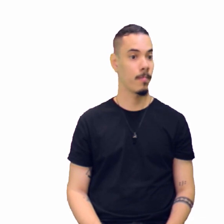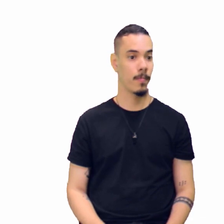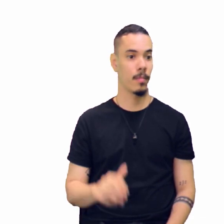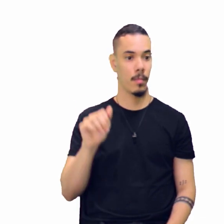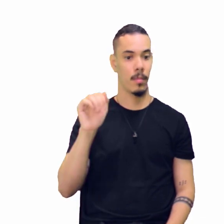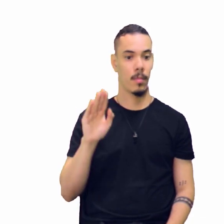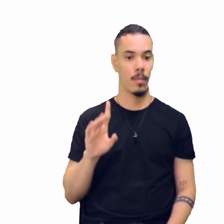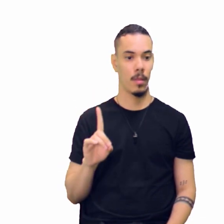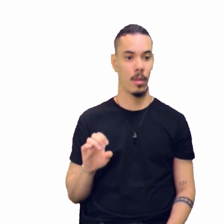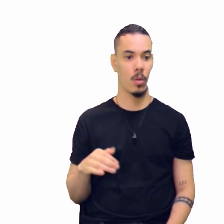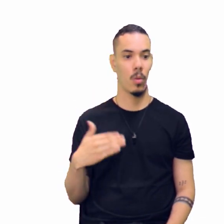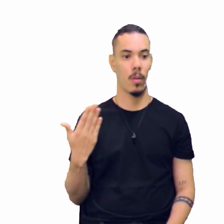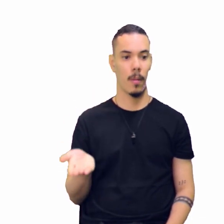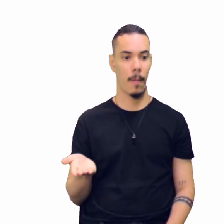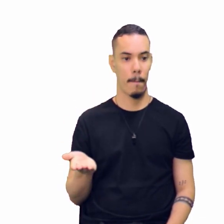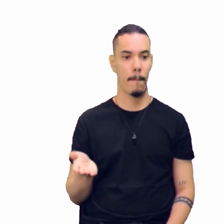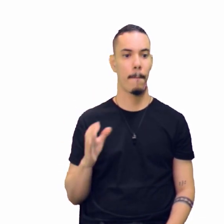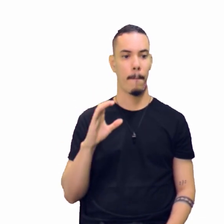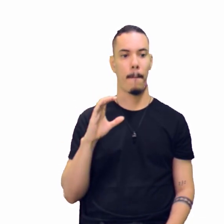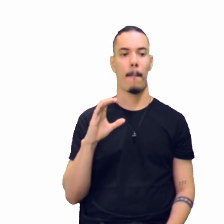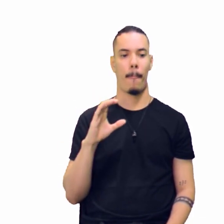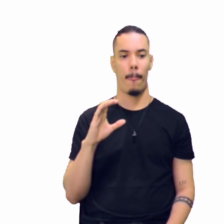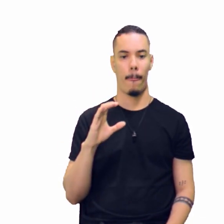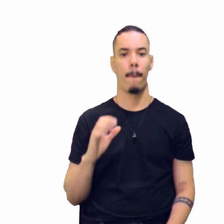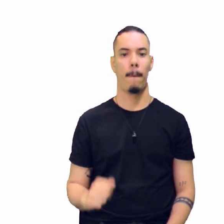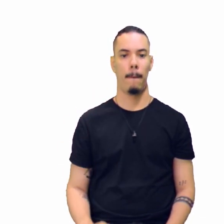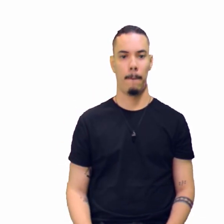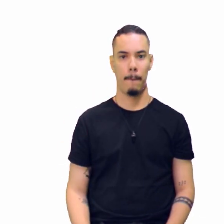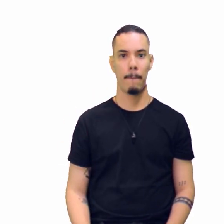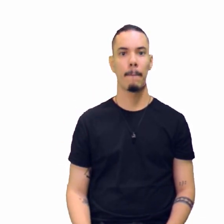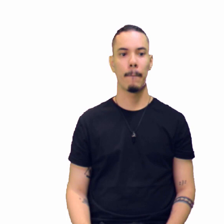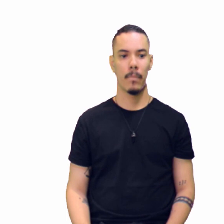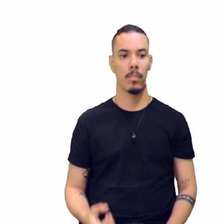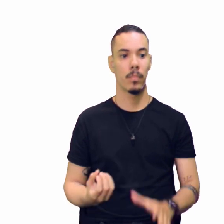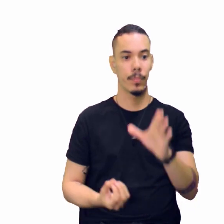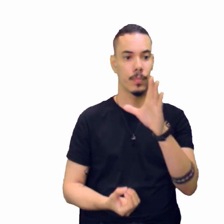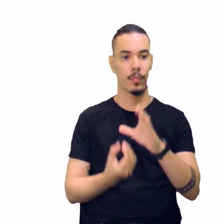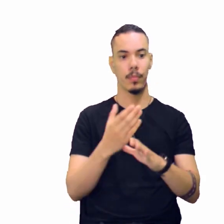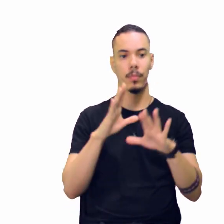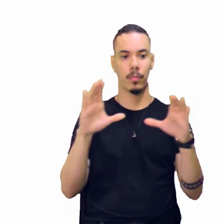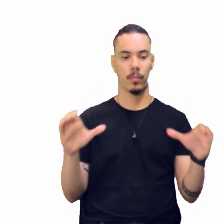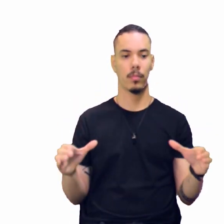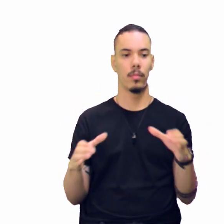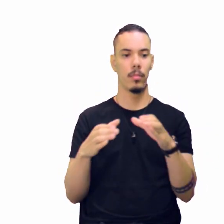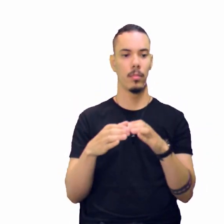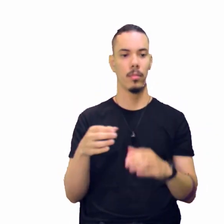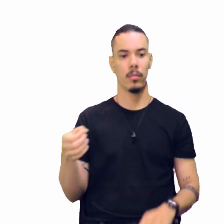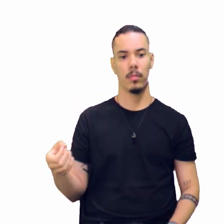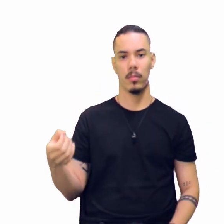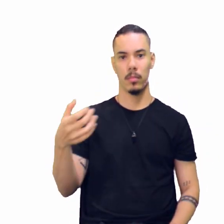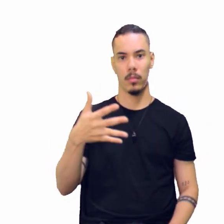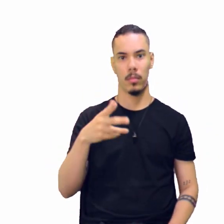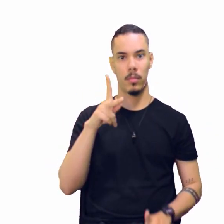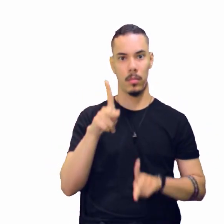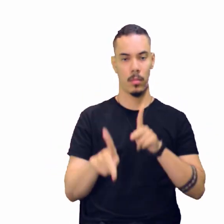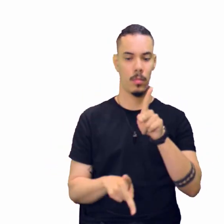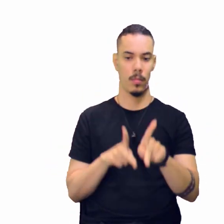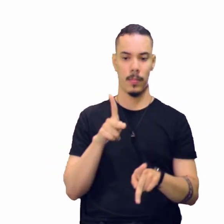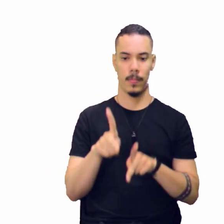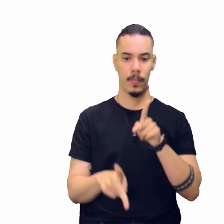E. Nós temos aqui o gabarito. Letra C, né? Formar novo